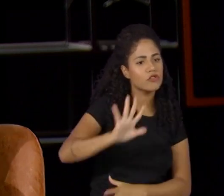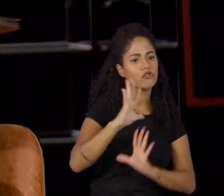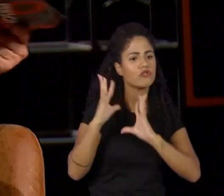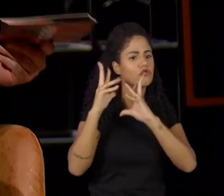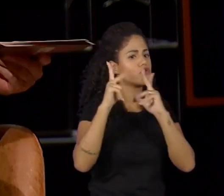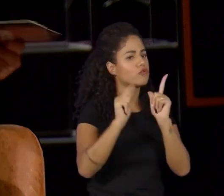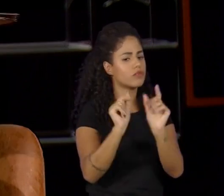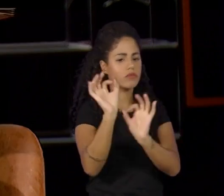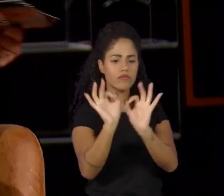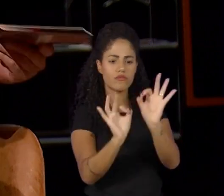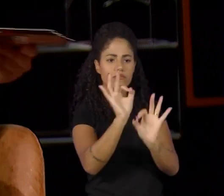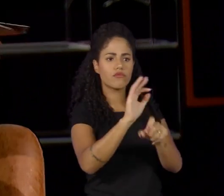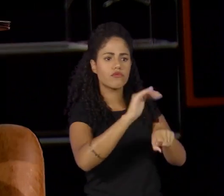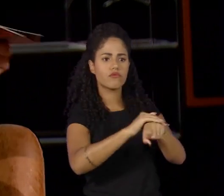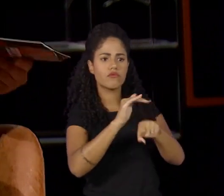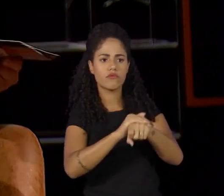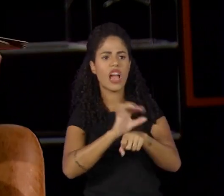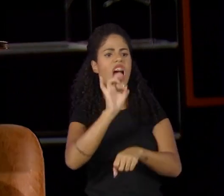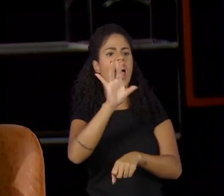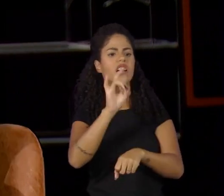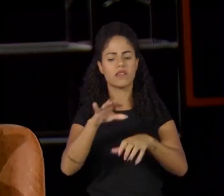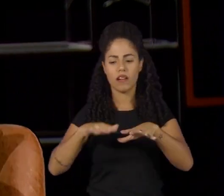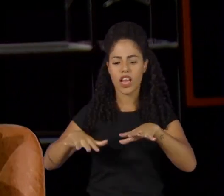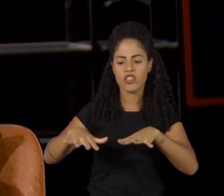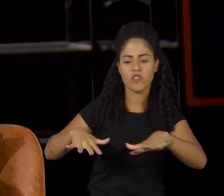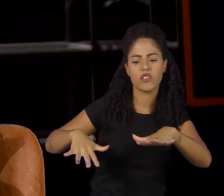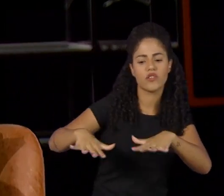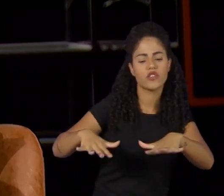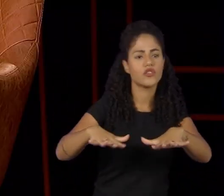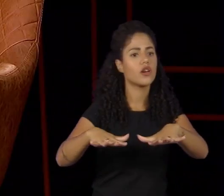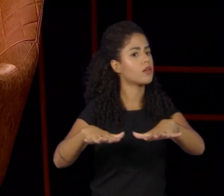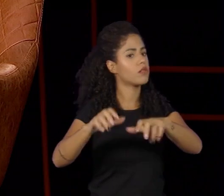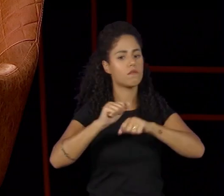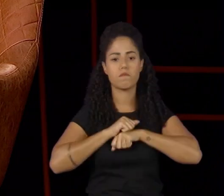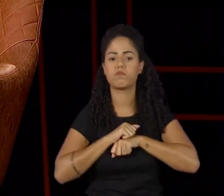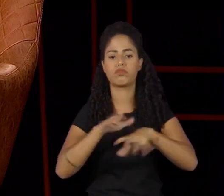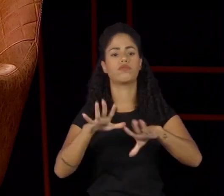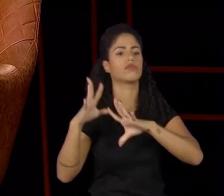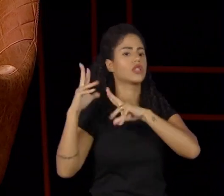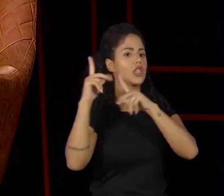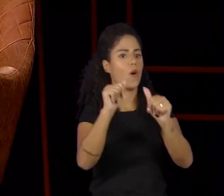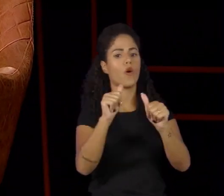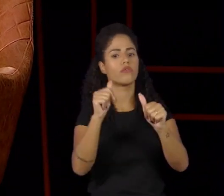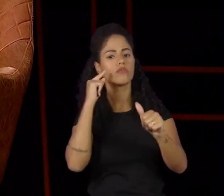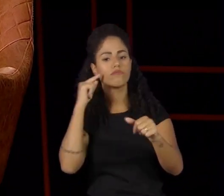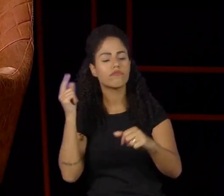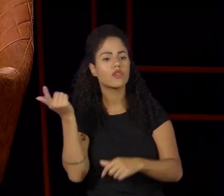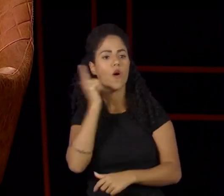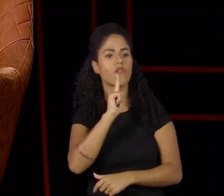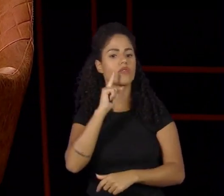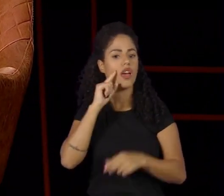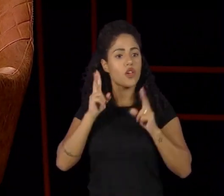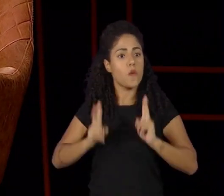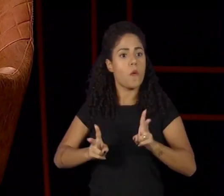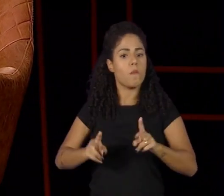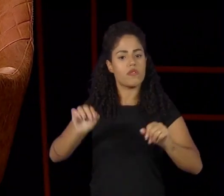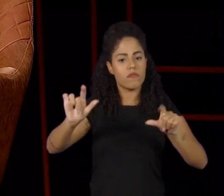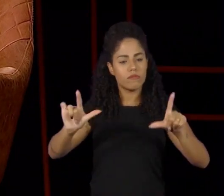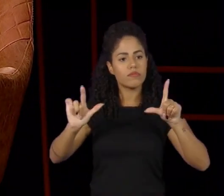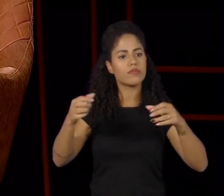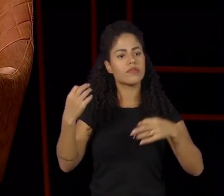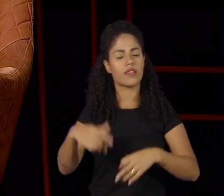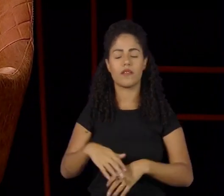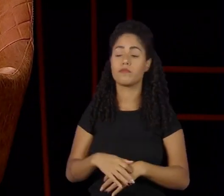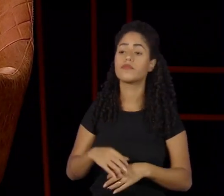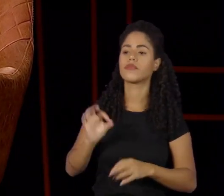a produção regional começa a minguar, né? Começa a minguar, fica cada vez mais difícil fazer as coisas lá, né?